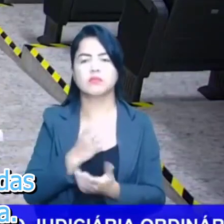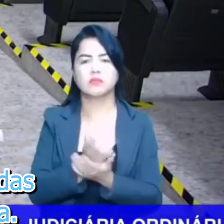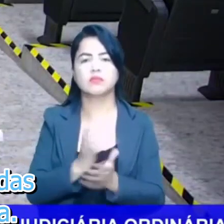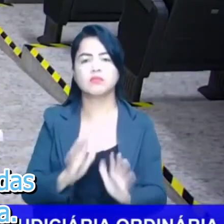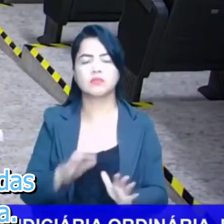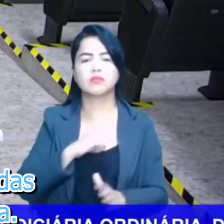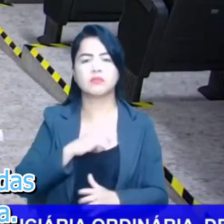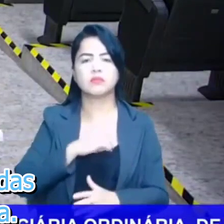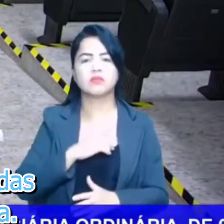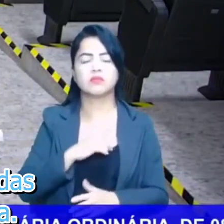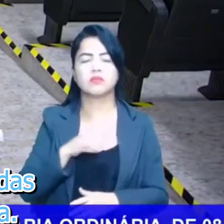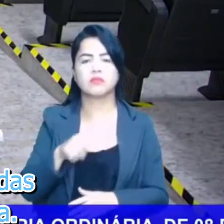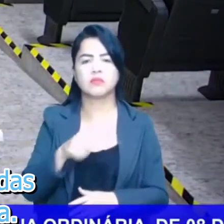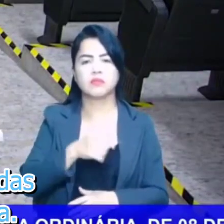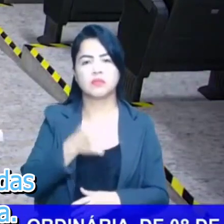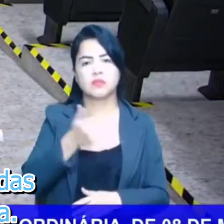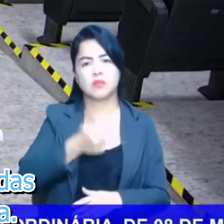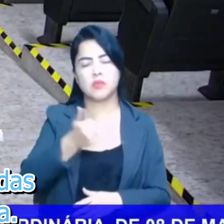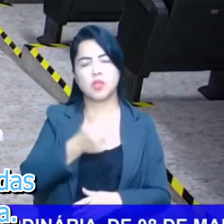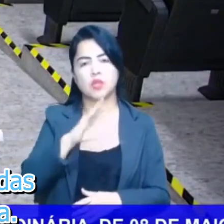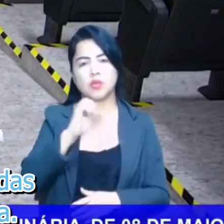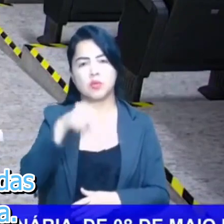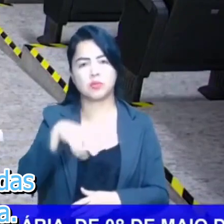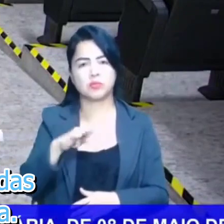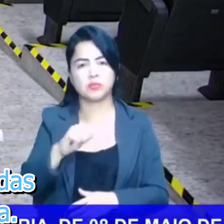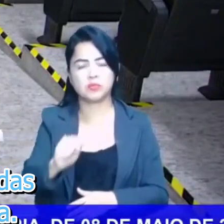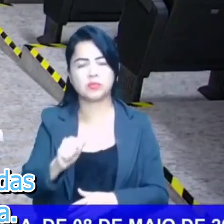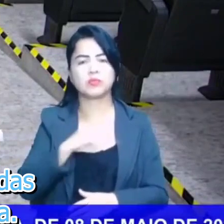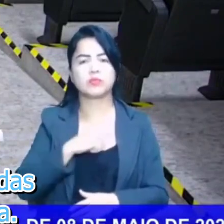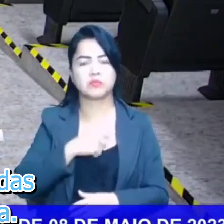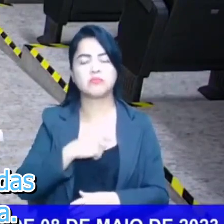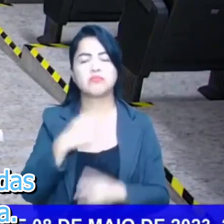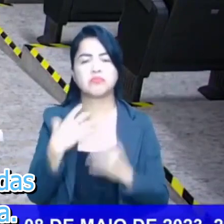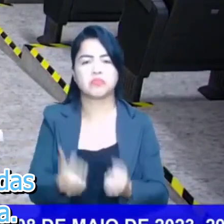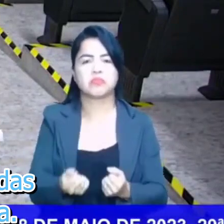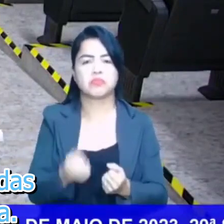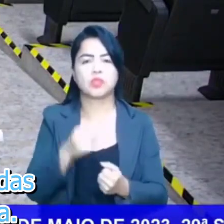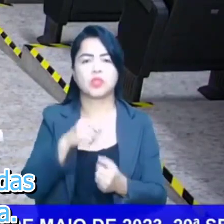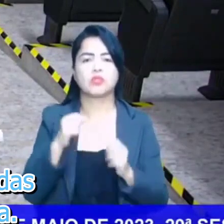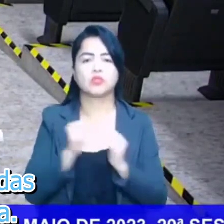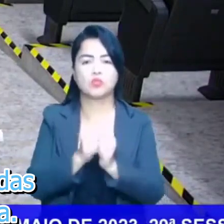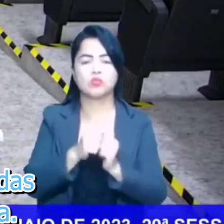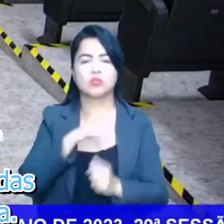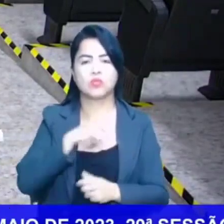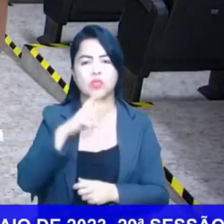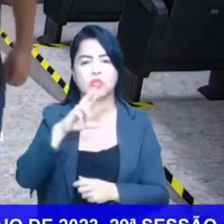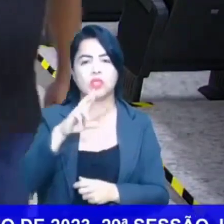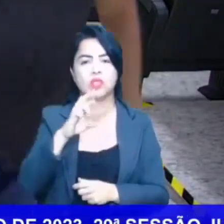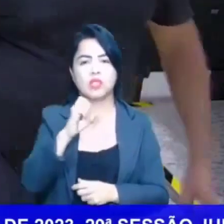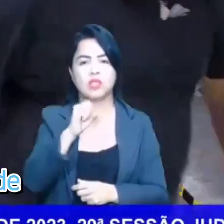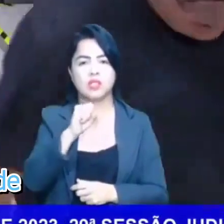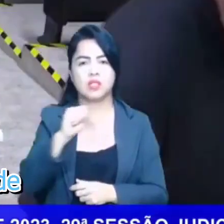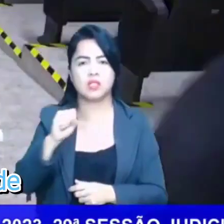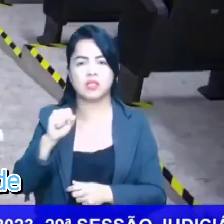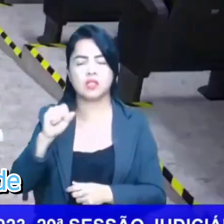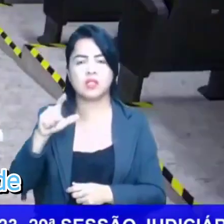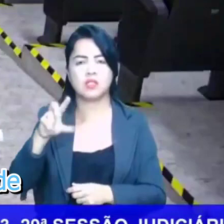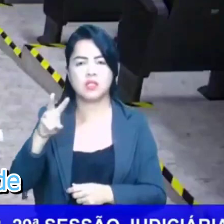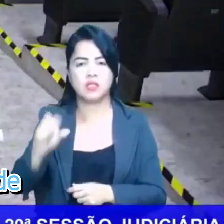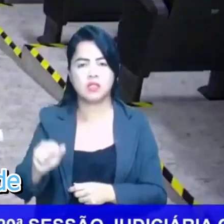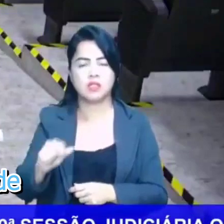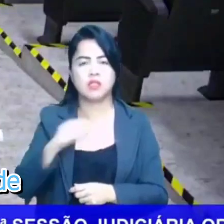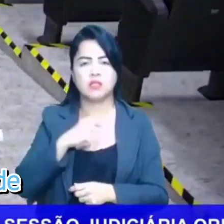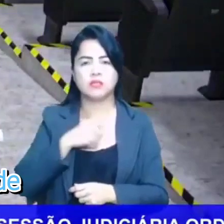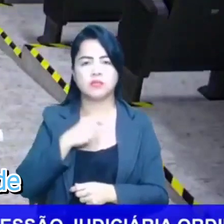das contas da primeira e a aprovação das contas com ressalva da segunda candidata. Em virtude das